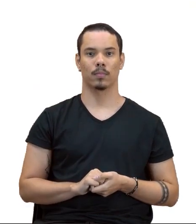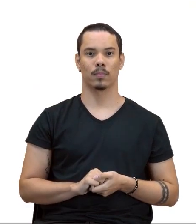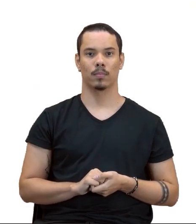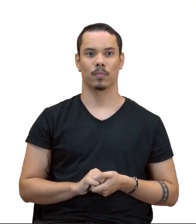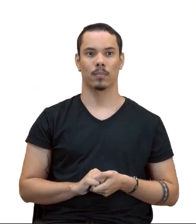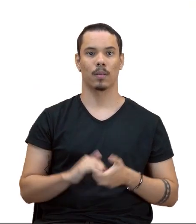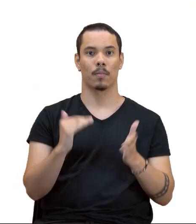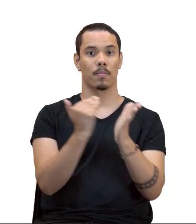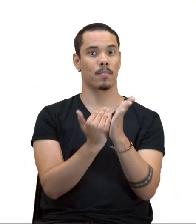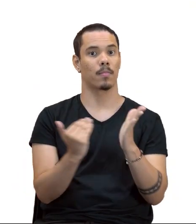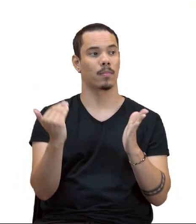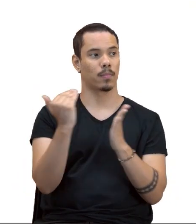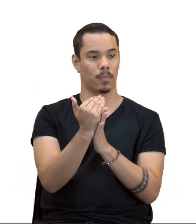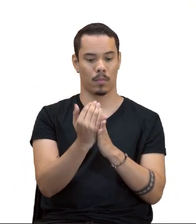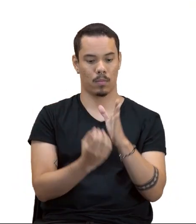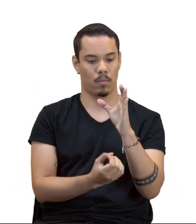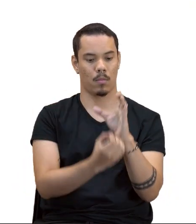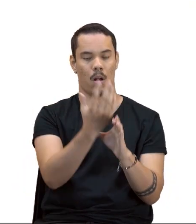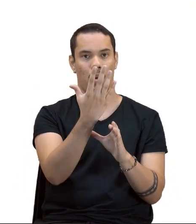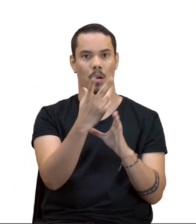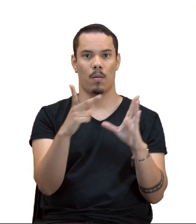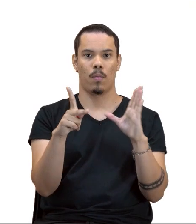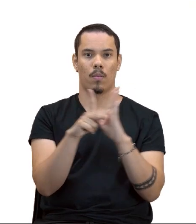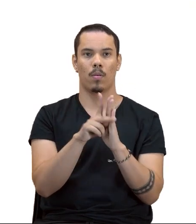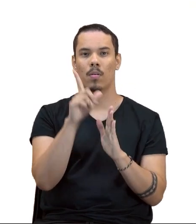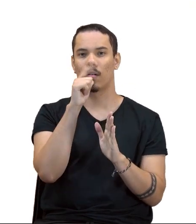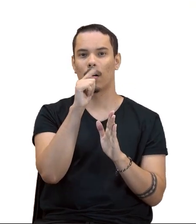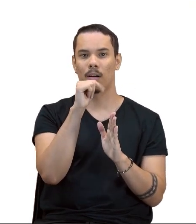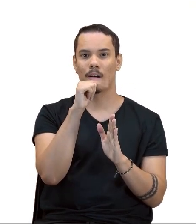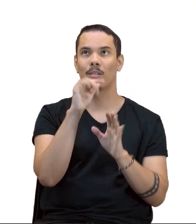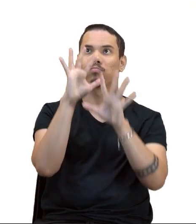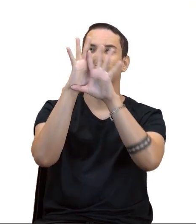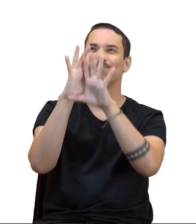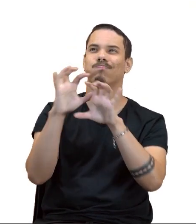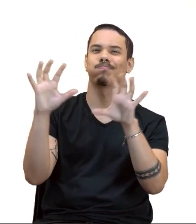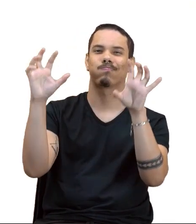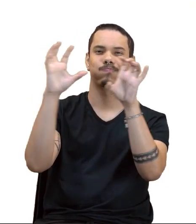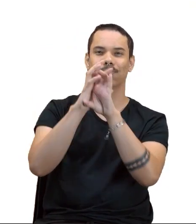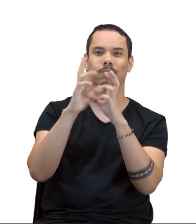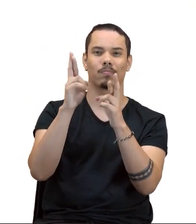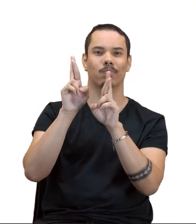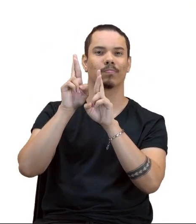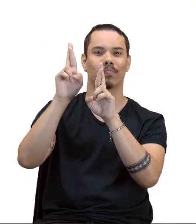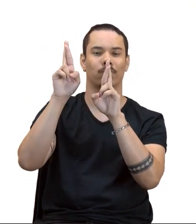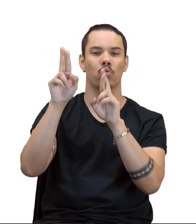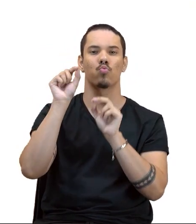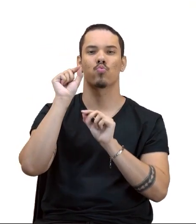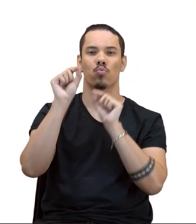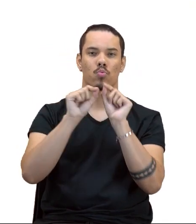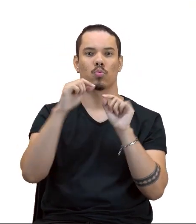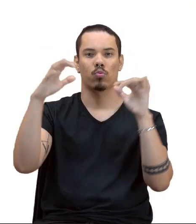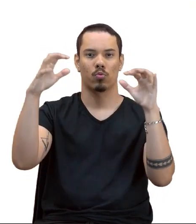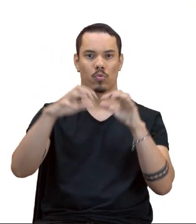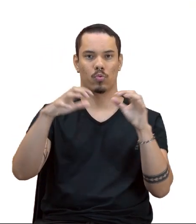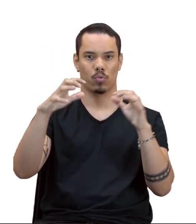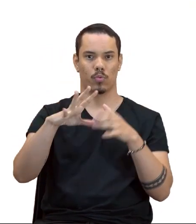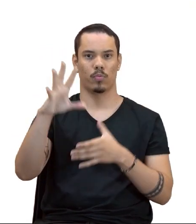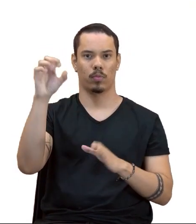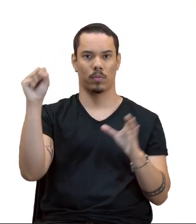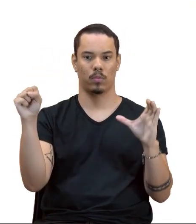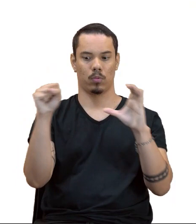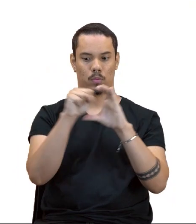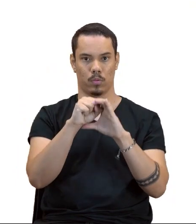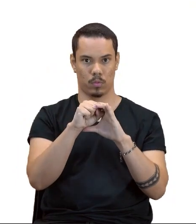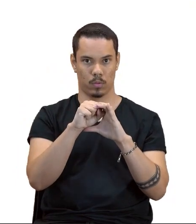Maior formação dos rios voadores responsável por chuvas no centro-sul brasileiro.